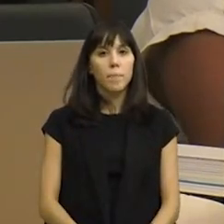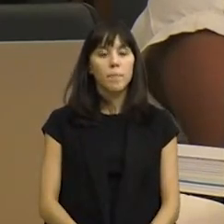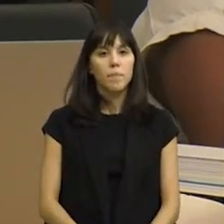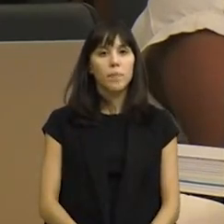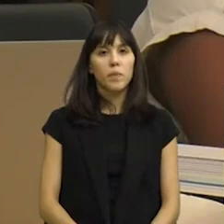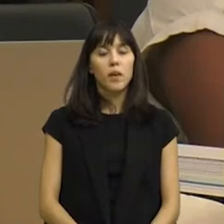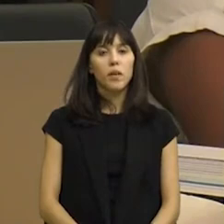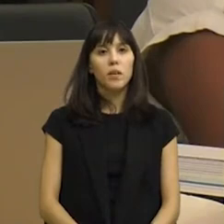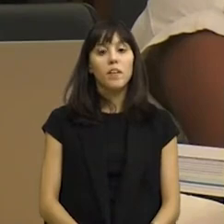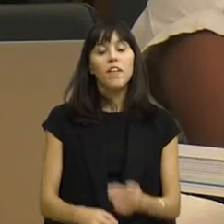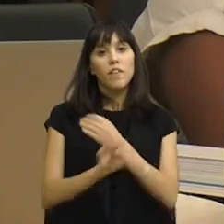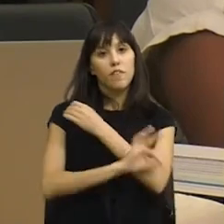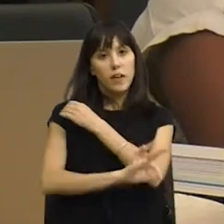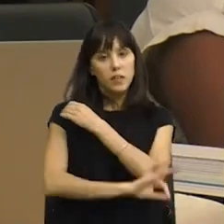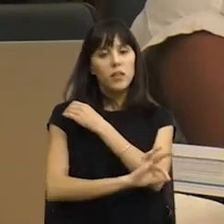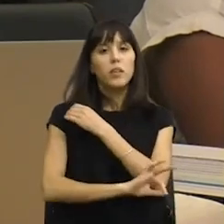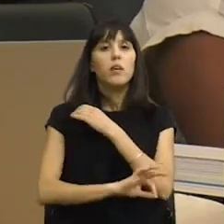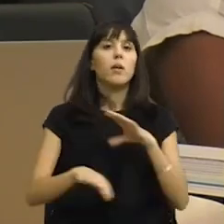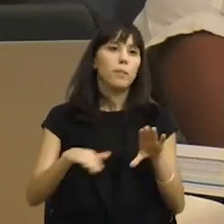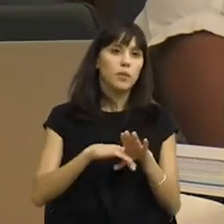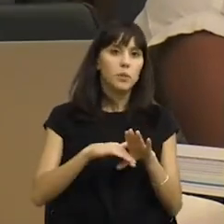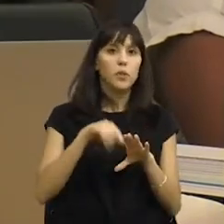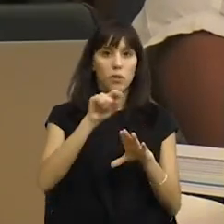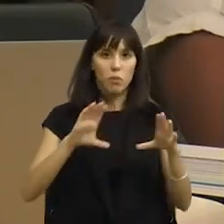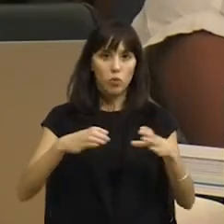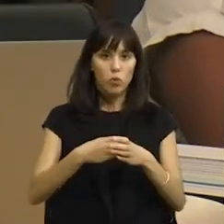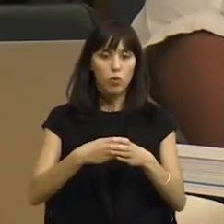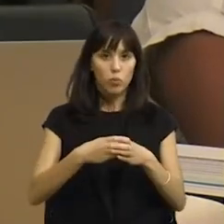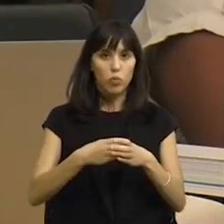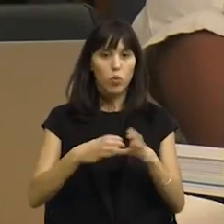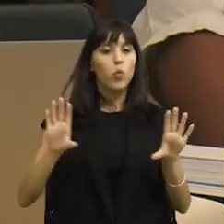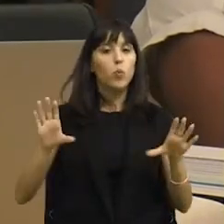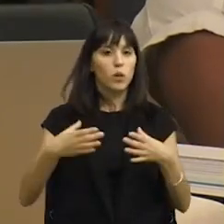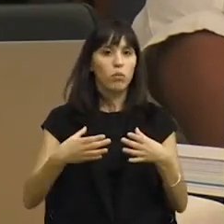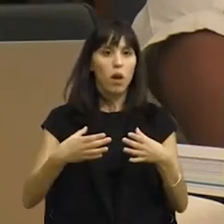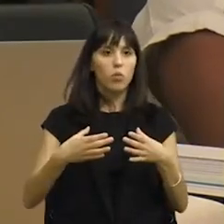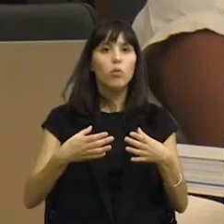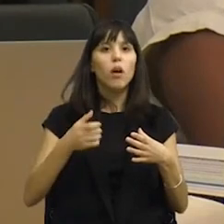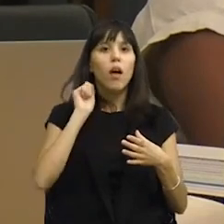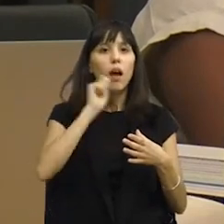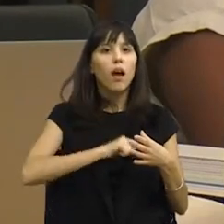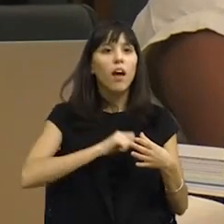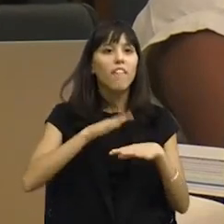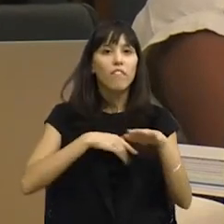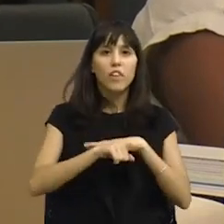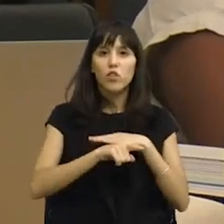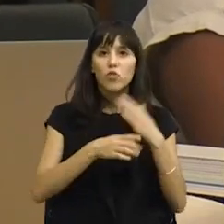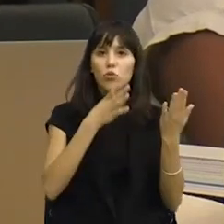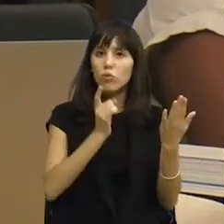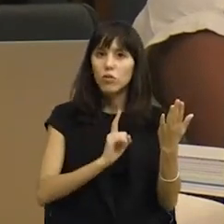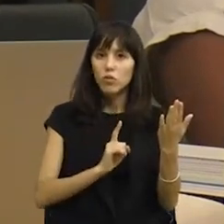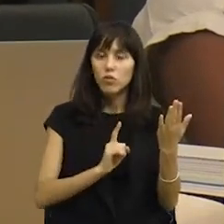As participações de juntas de freguesia dos grupos comunitários, por exemplo, não estão identificados os seus autores. Nós achamos que um